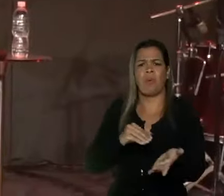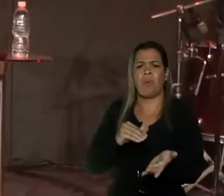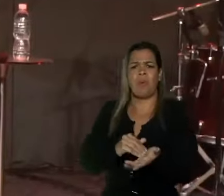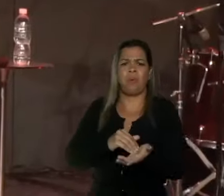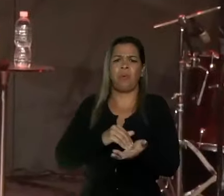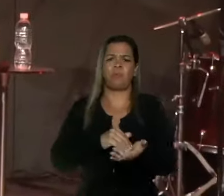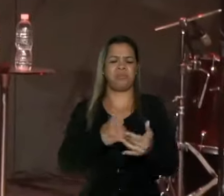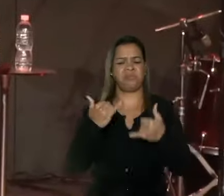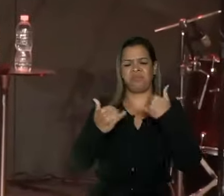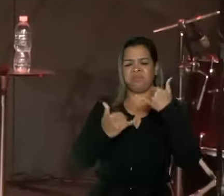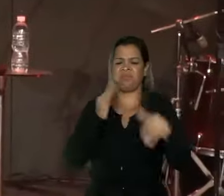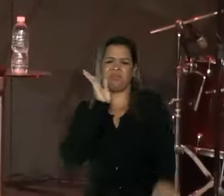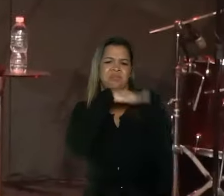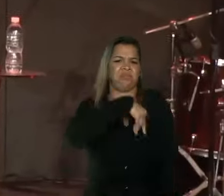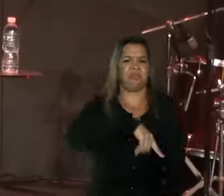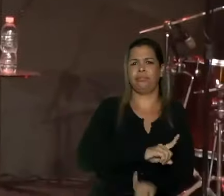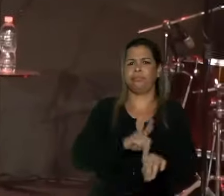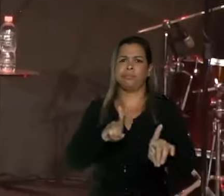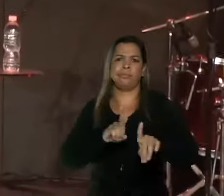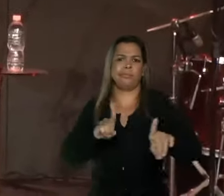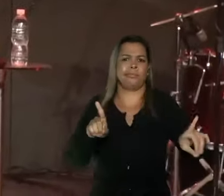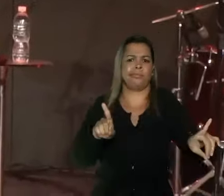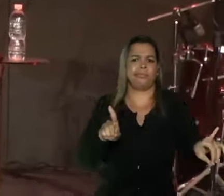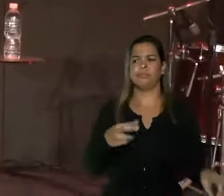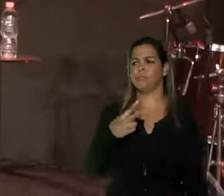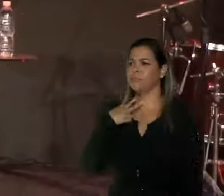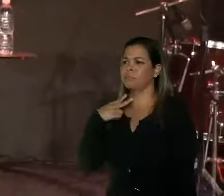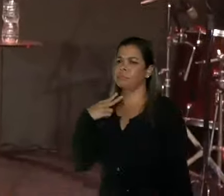vacilar, não vá pagar.